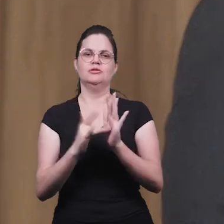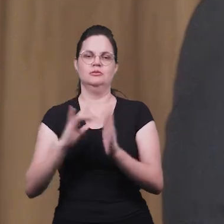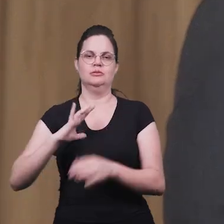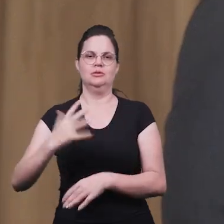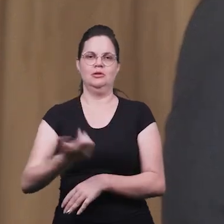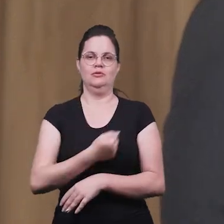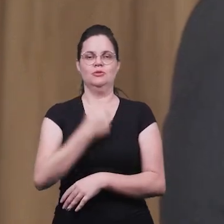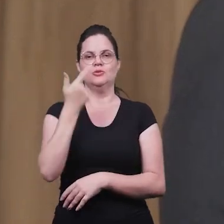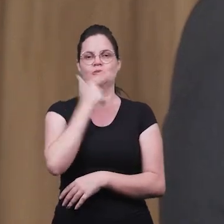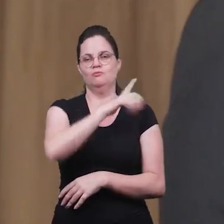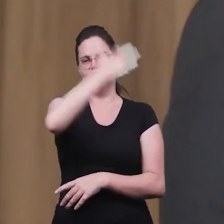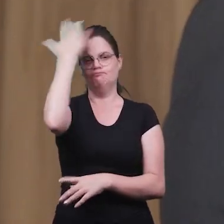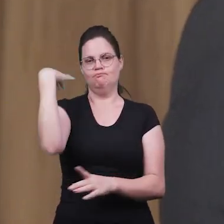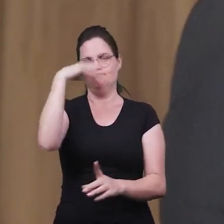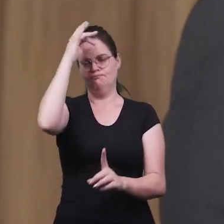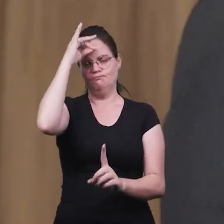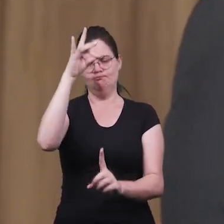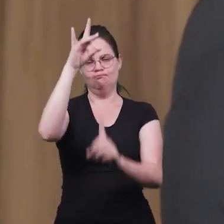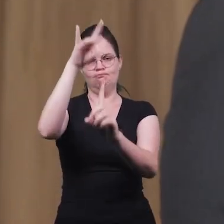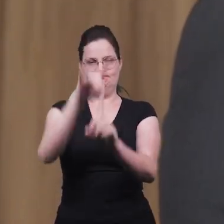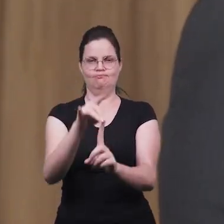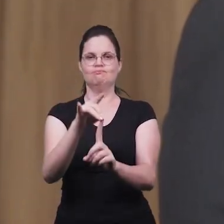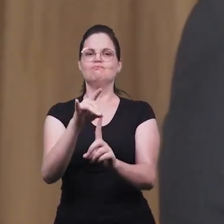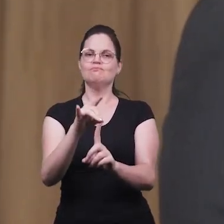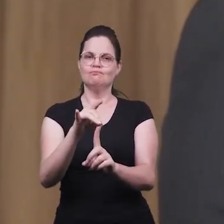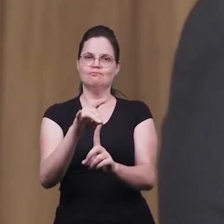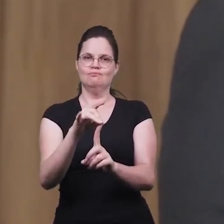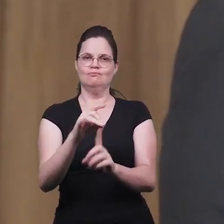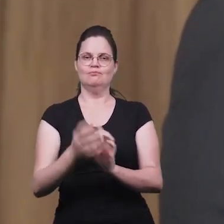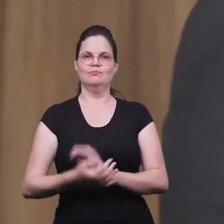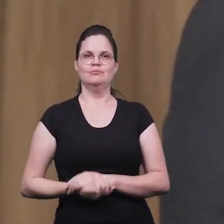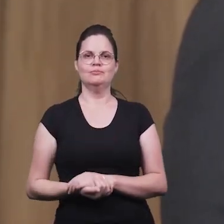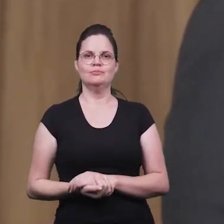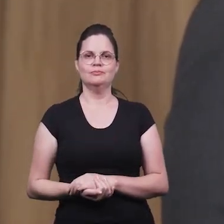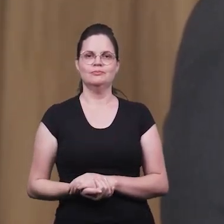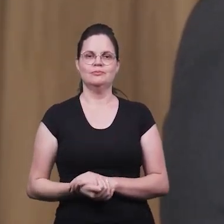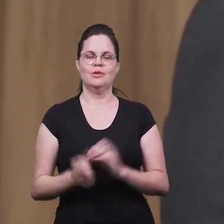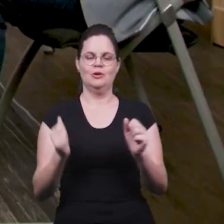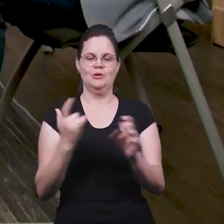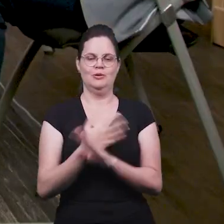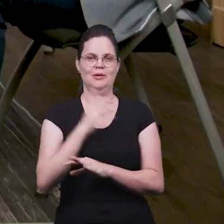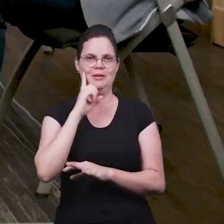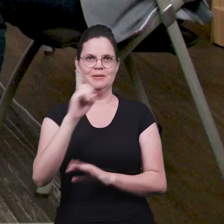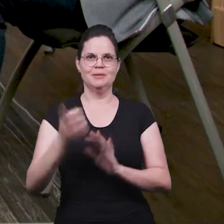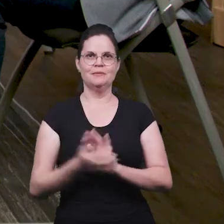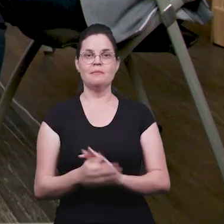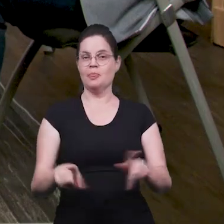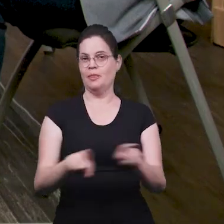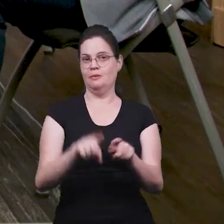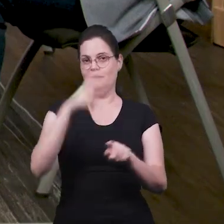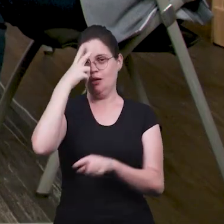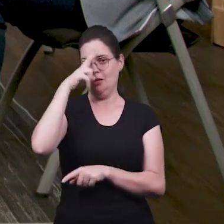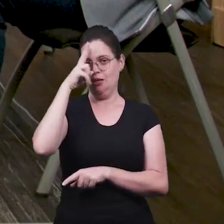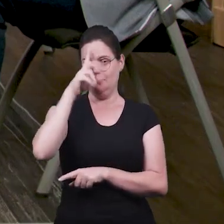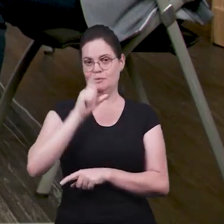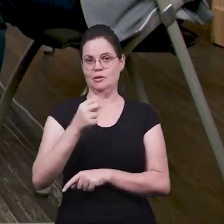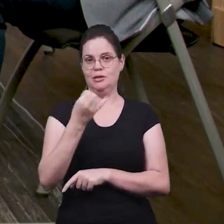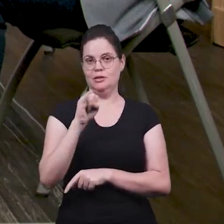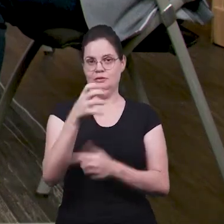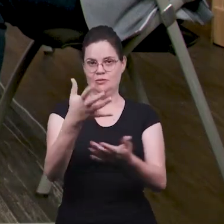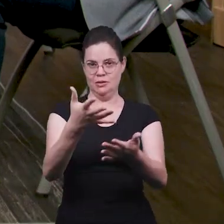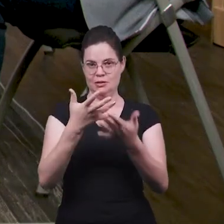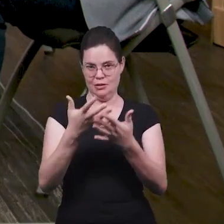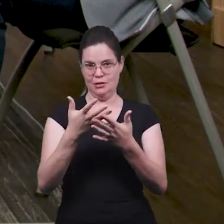para que o homem se arrependa e receba o batismo com o Espírito Santo. Glória a Deus. Só lembrando, se você quiser